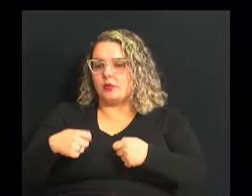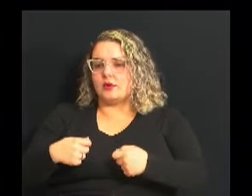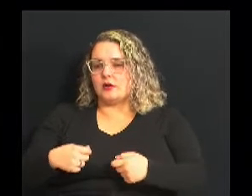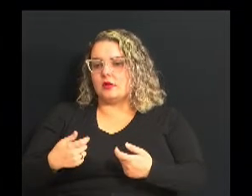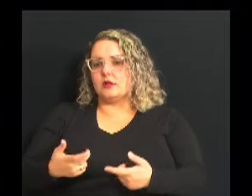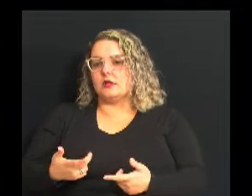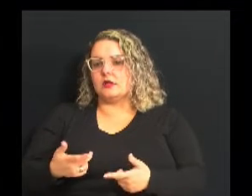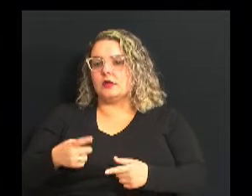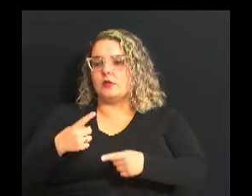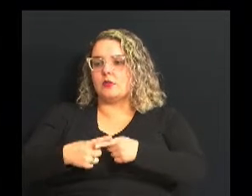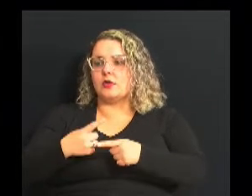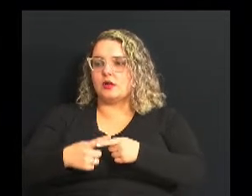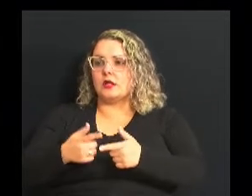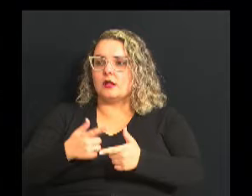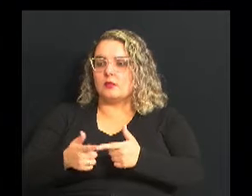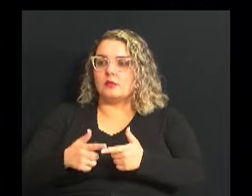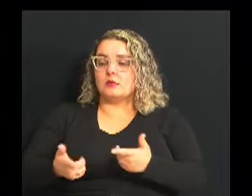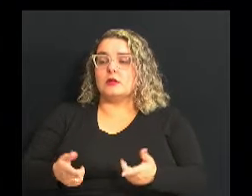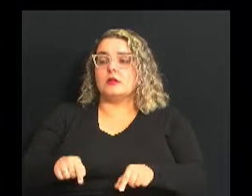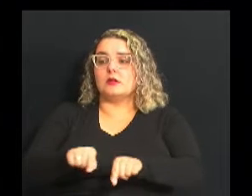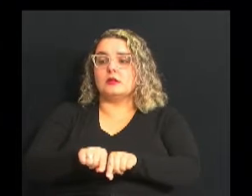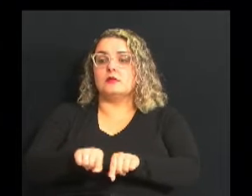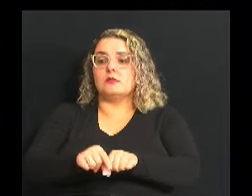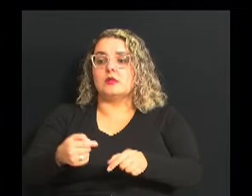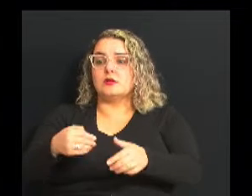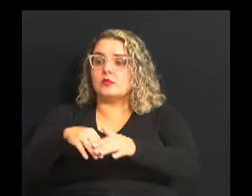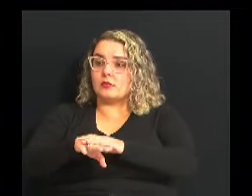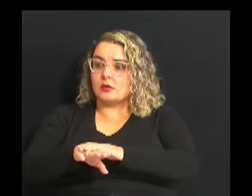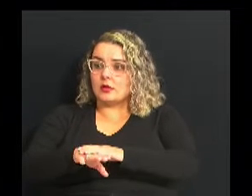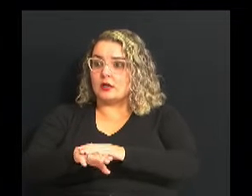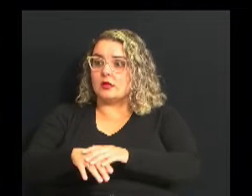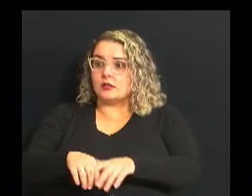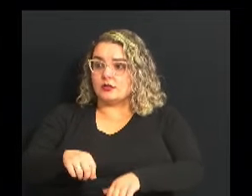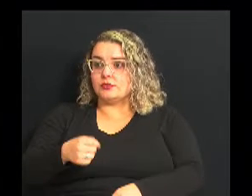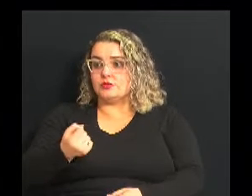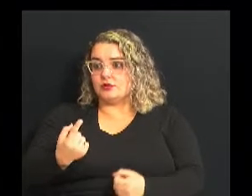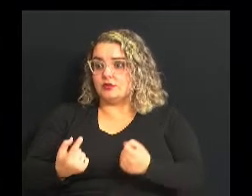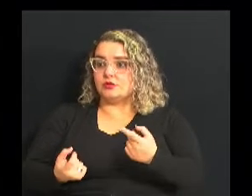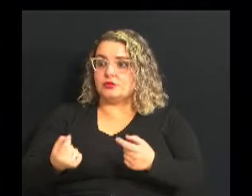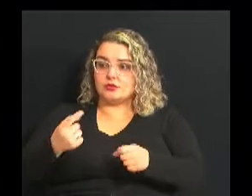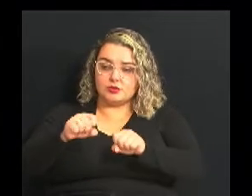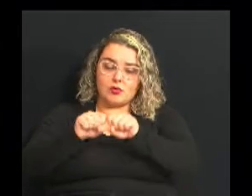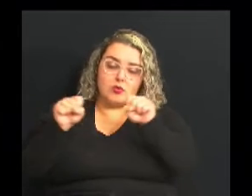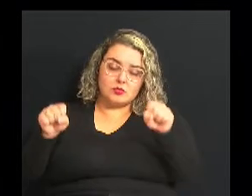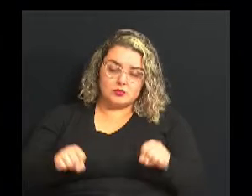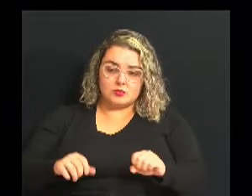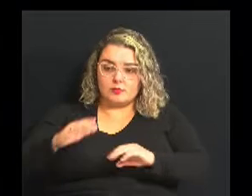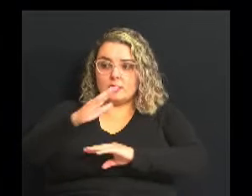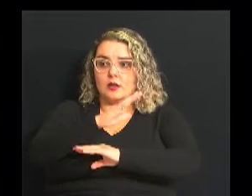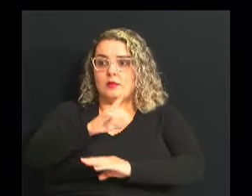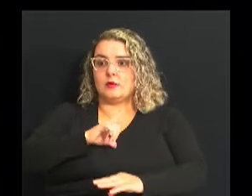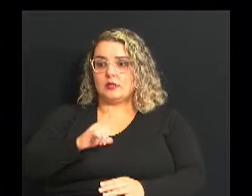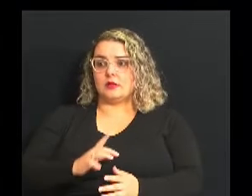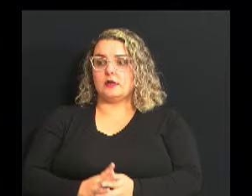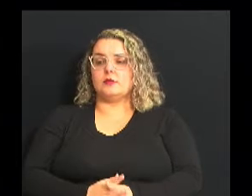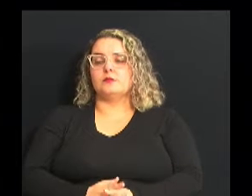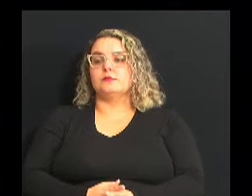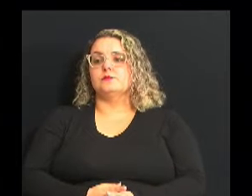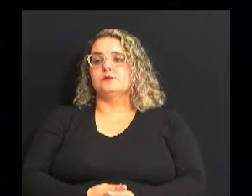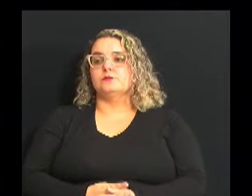também a capacidade de armazenamento de alguns sistemas que a Câmara possui.